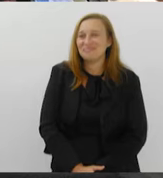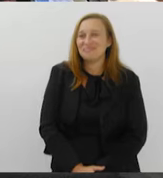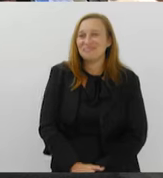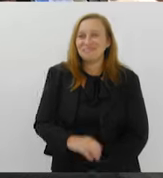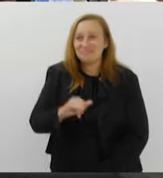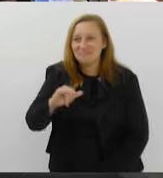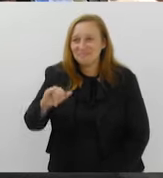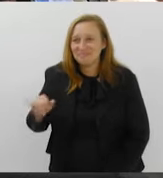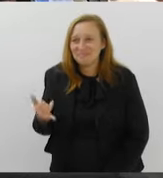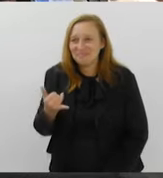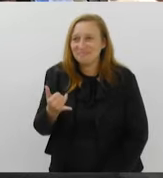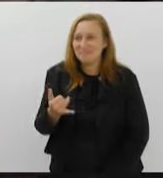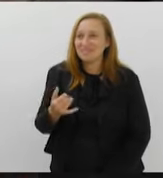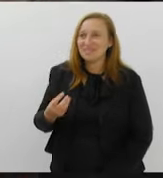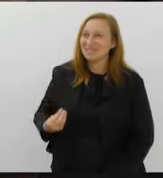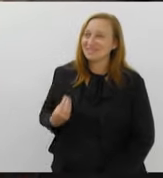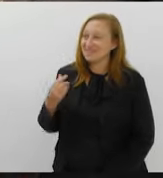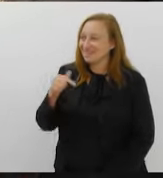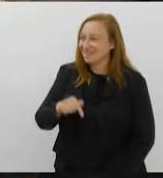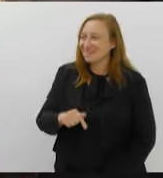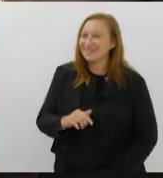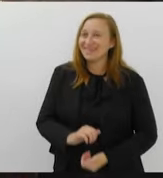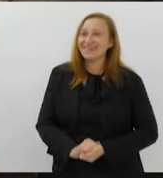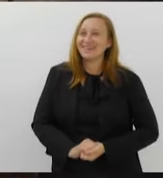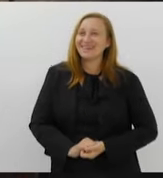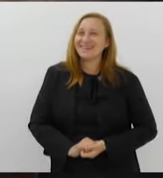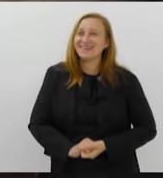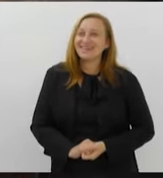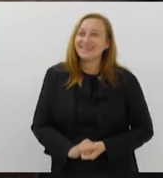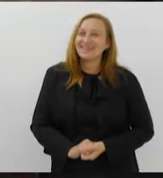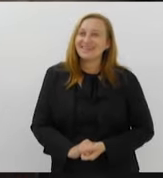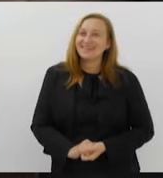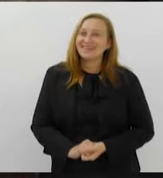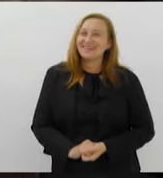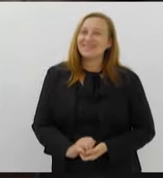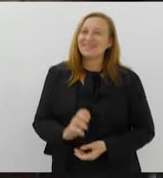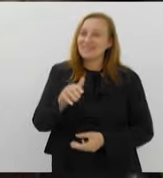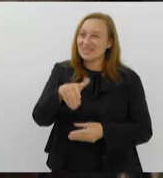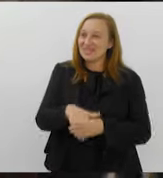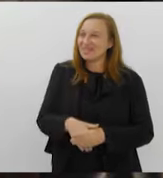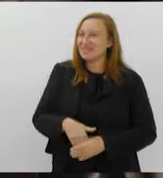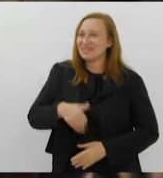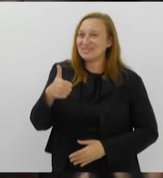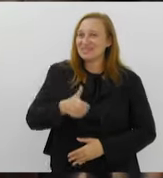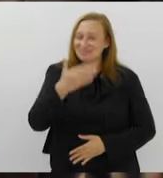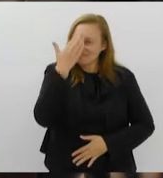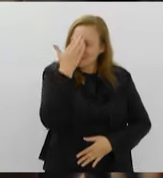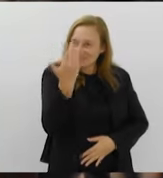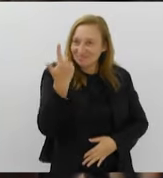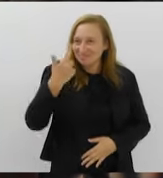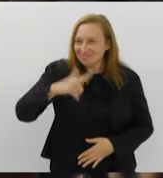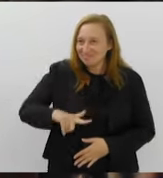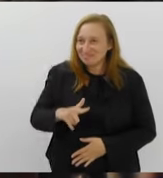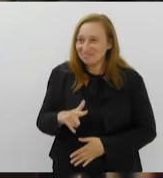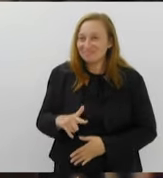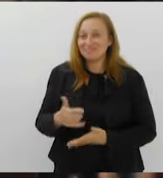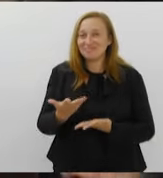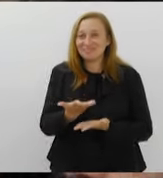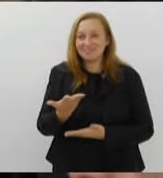Aproveitando que eu estou aqui, né, para não perder muito tempo e fazer o meu voto, primeiro agradecer mais uma vez aos nossos